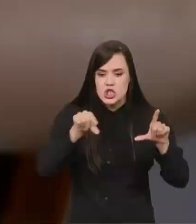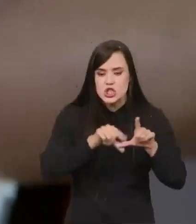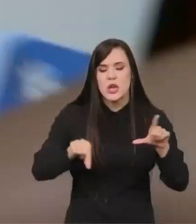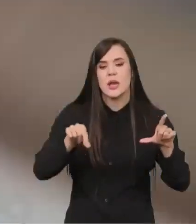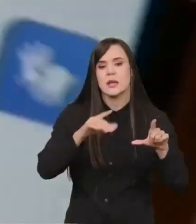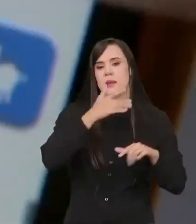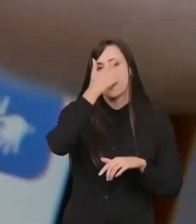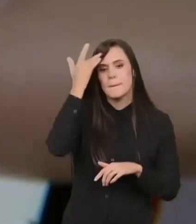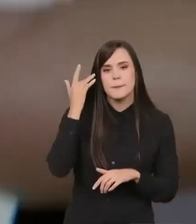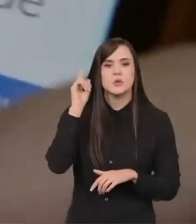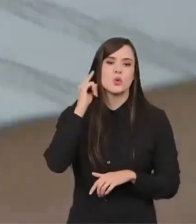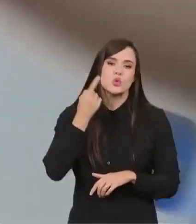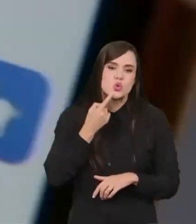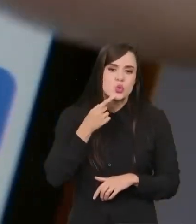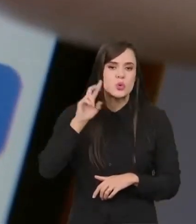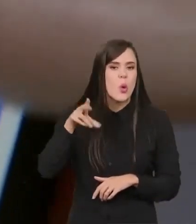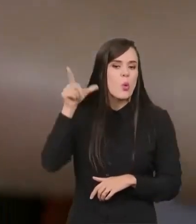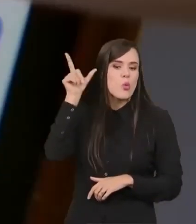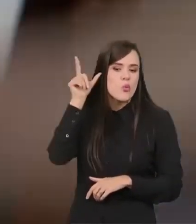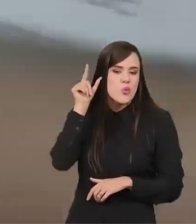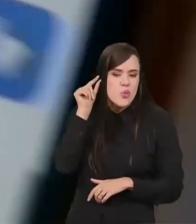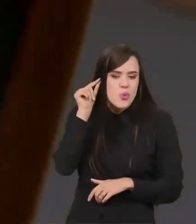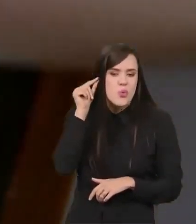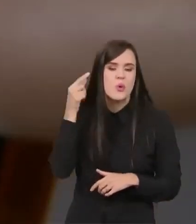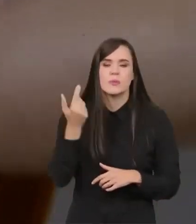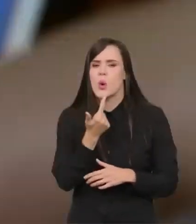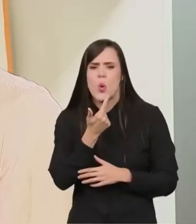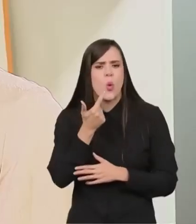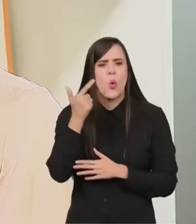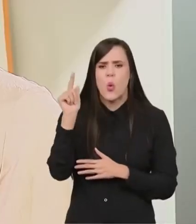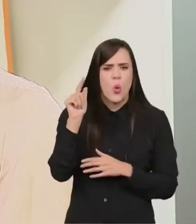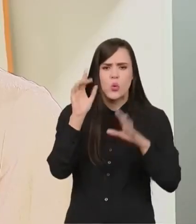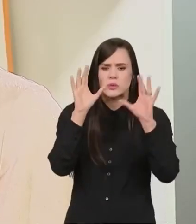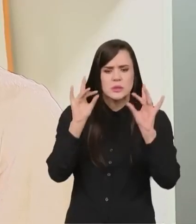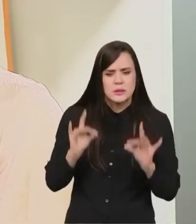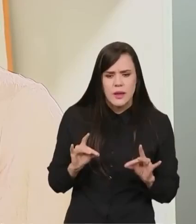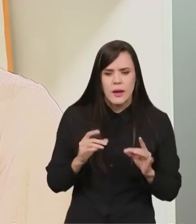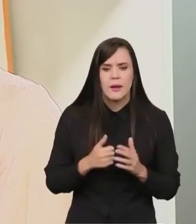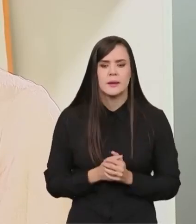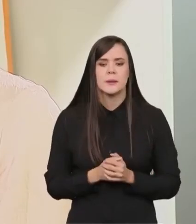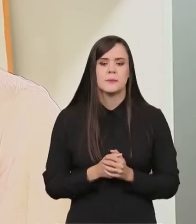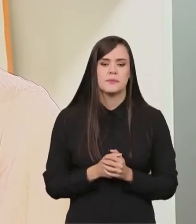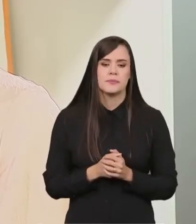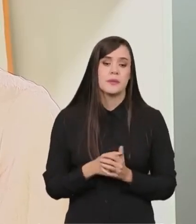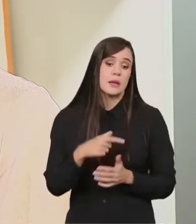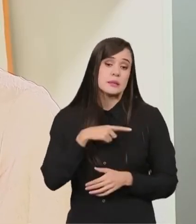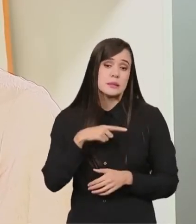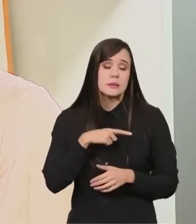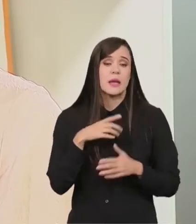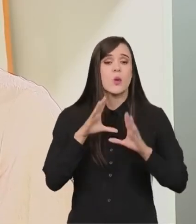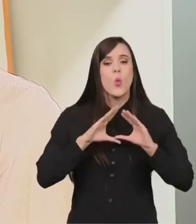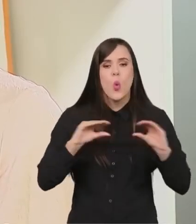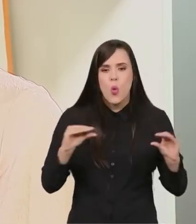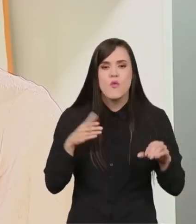pessoas surdas ou ensurdecidas ou que tenham qualquer outra especificidade ali, elas tenham o